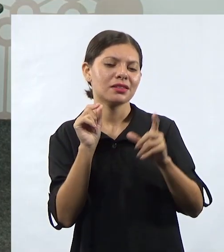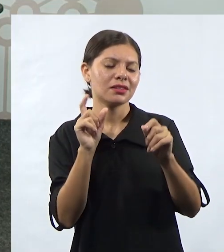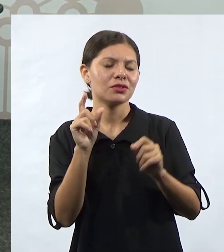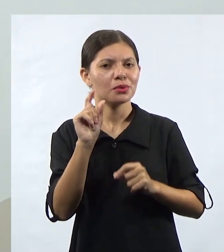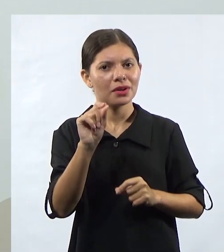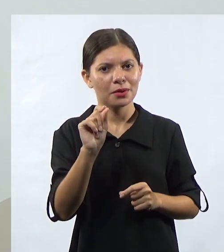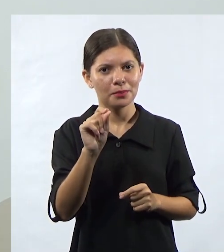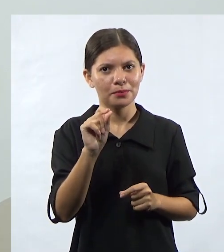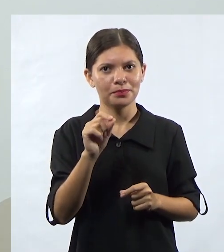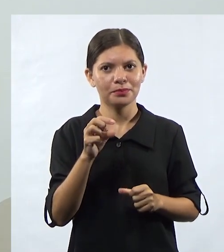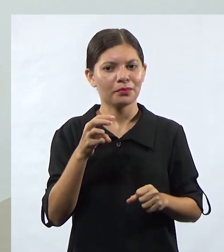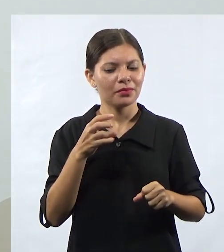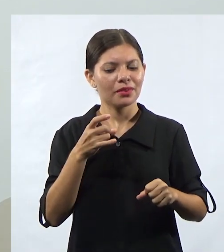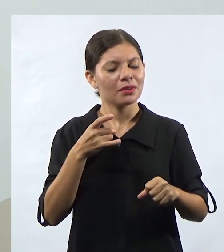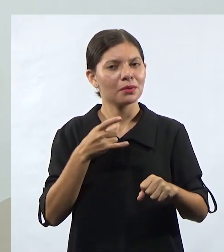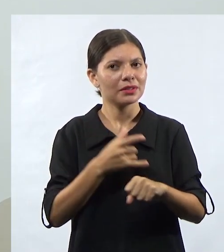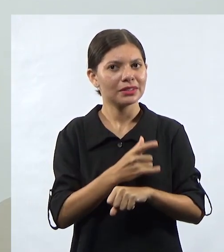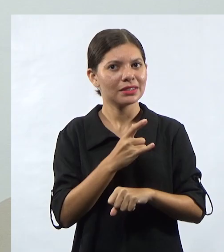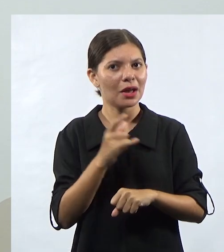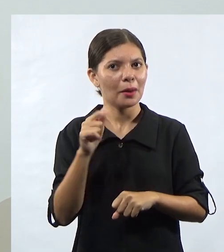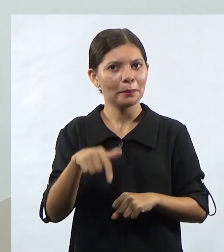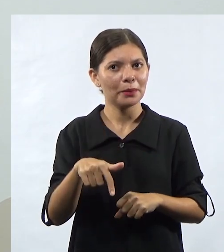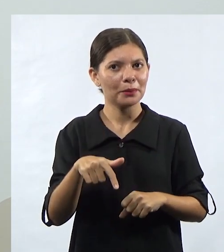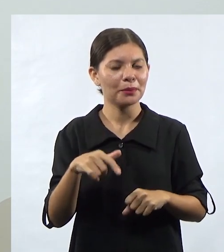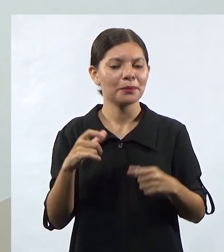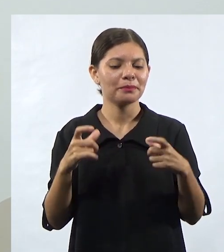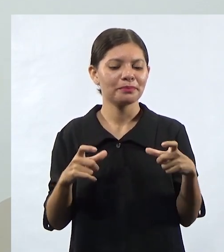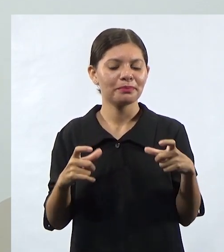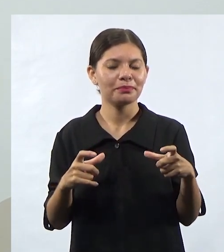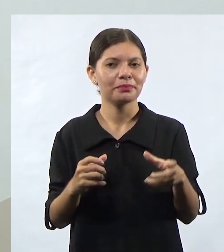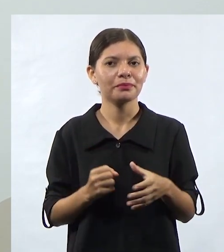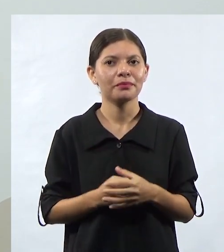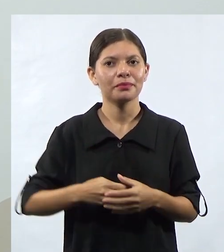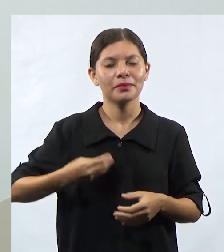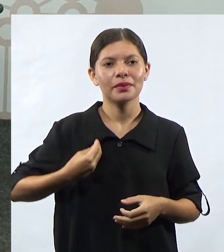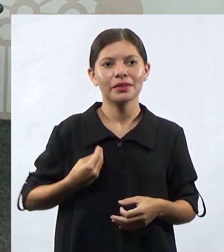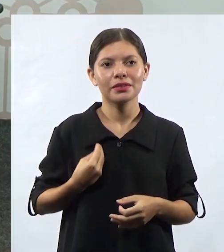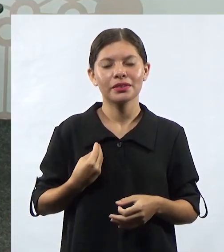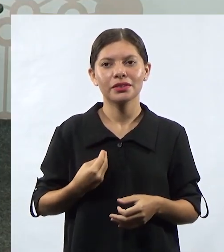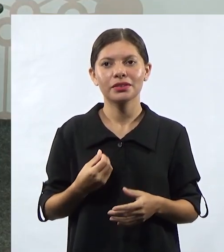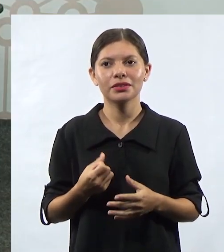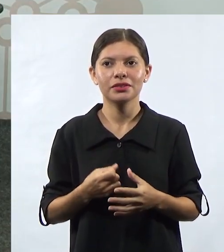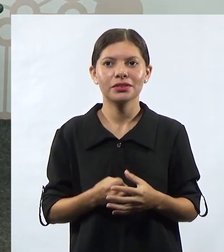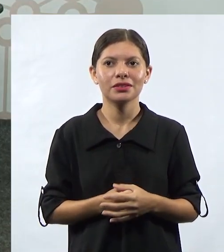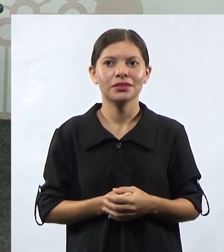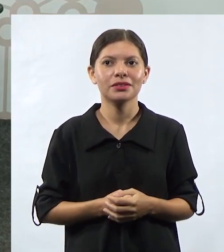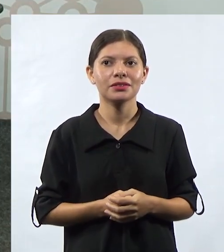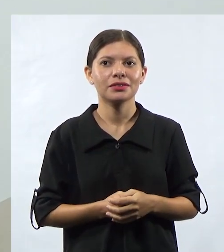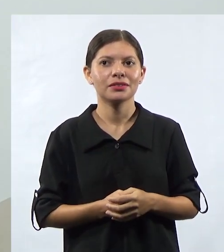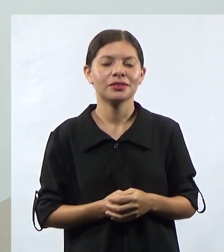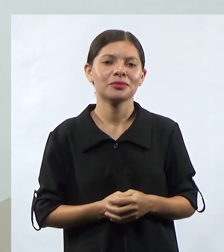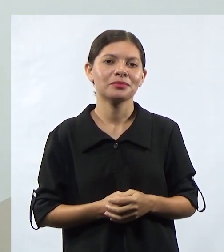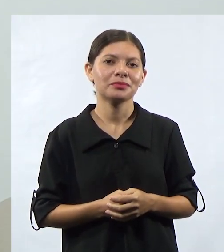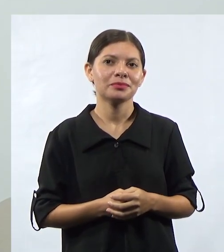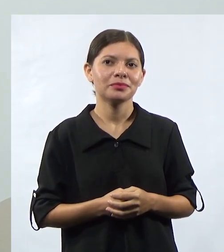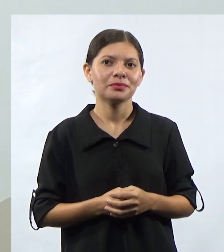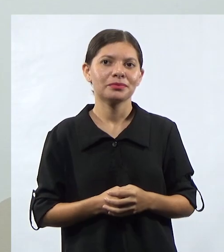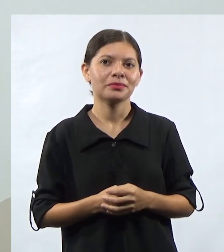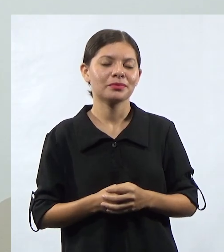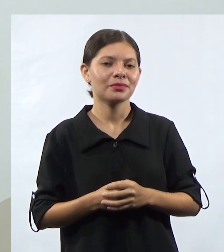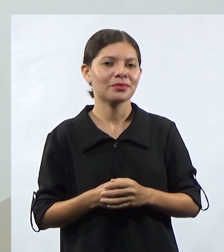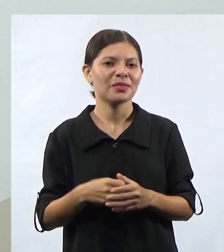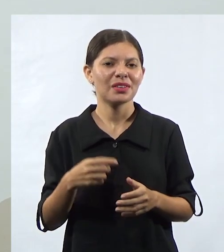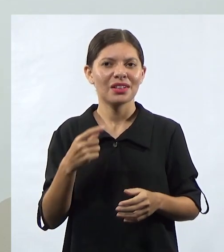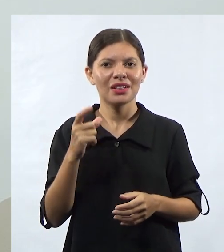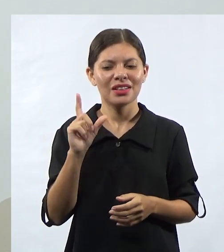ou presencial? Ai, gente, vocês, olha, não sei. O que vocês acham? Vamos fazer uma enquete agora. Você acha que a professora Anabela